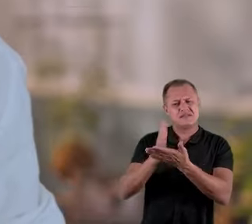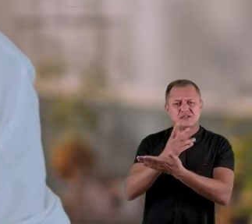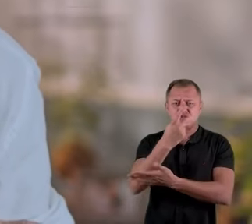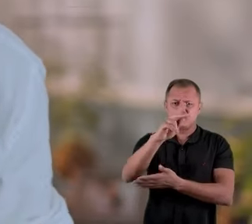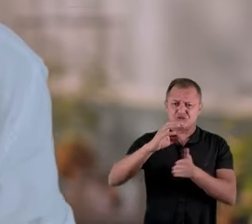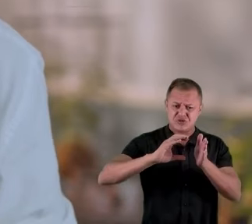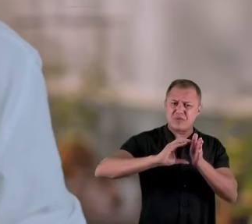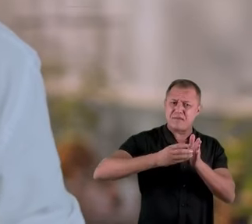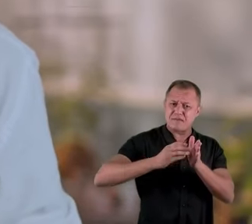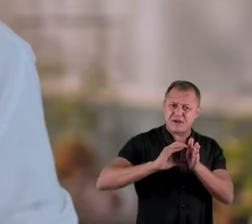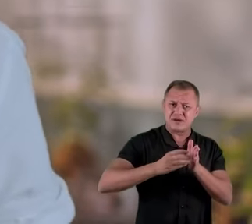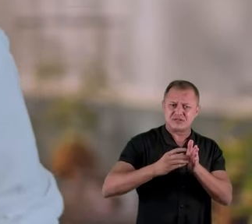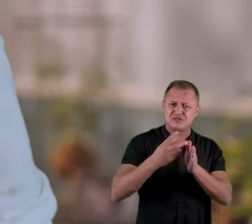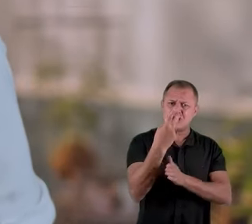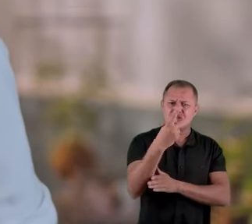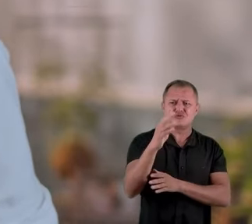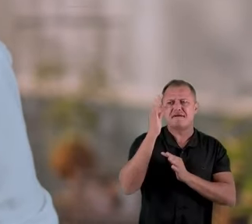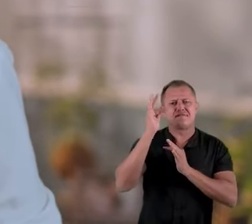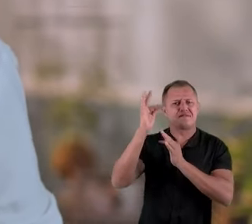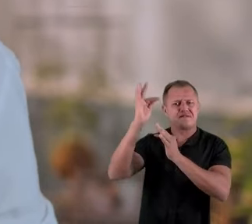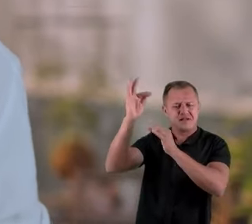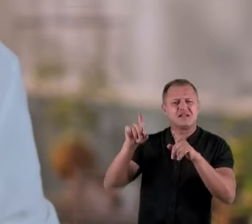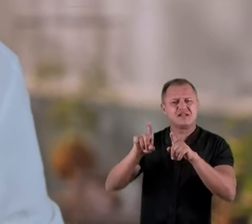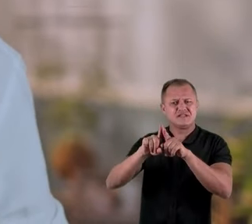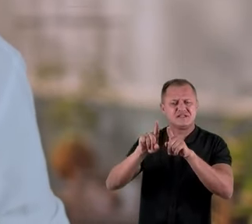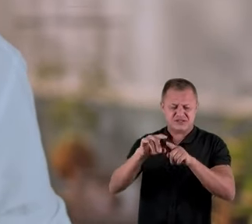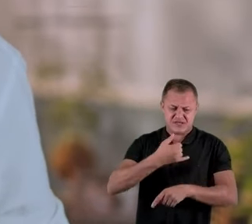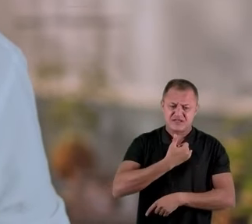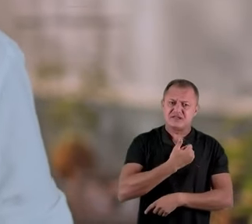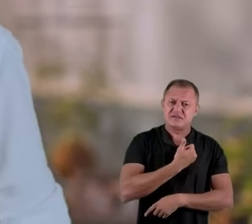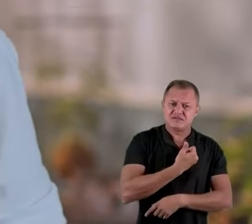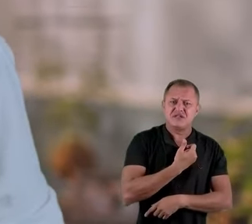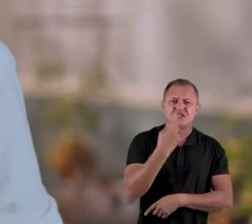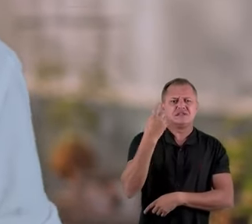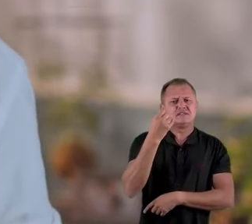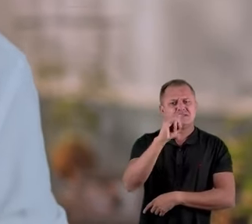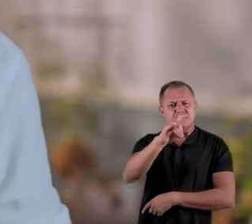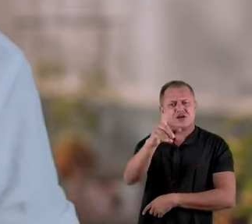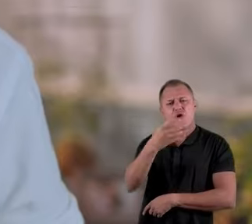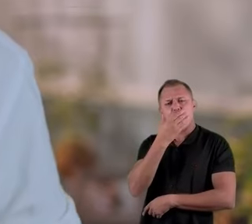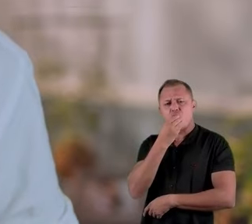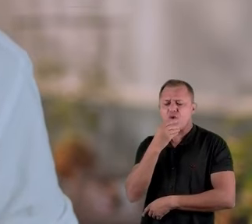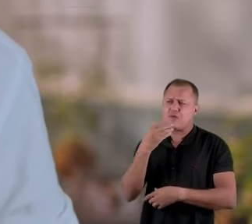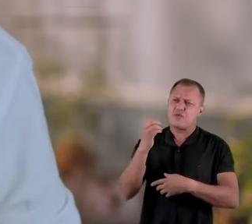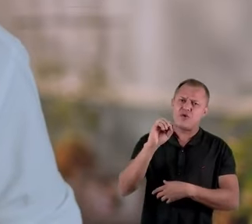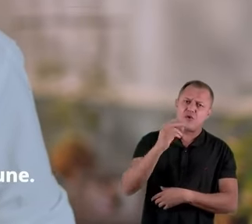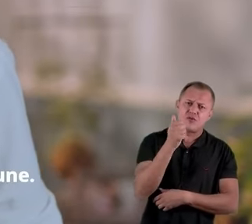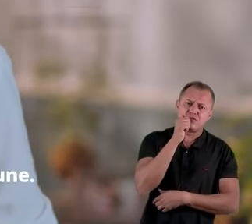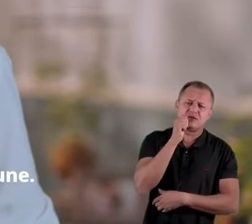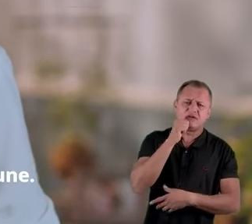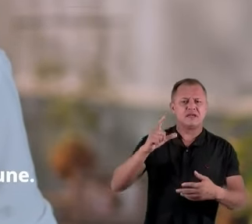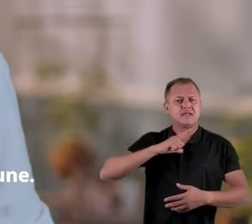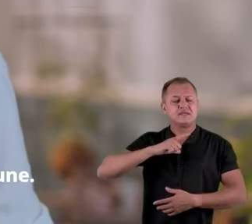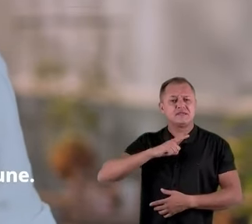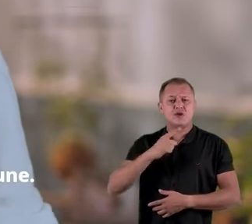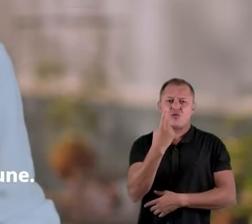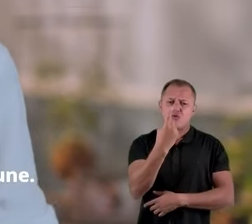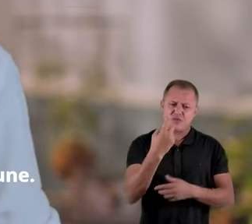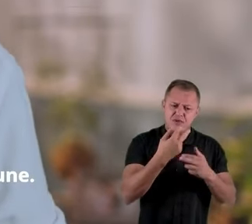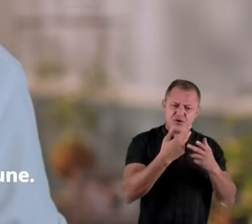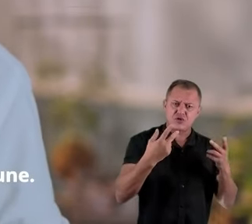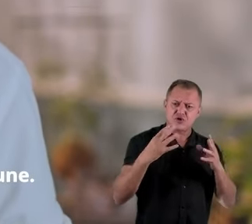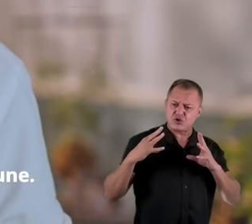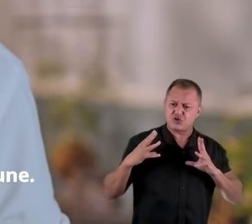Independente do seu partido, da sua fé, da sua idade, se você é homem ou mulher, tem uma coisa com